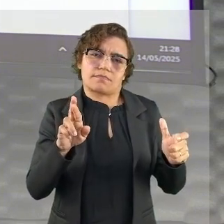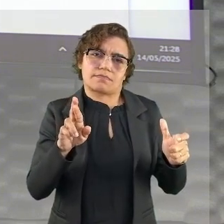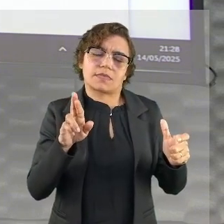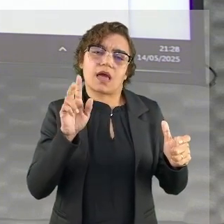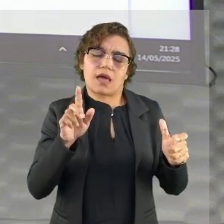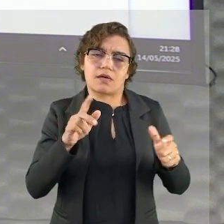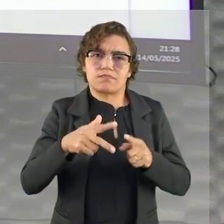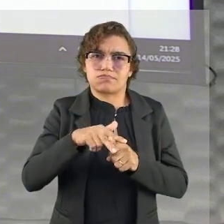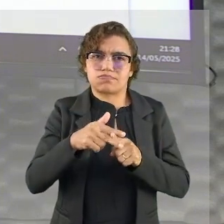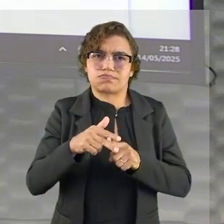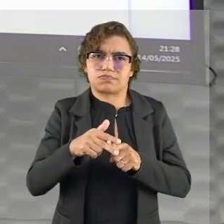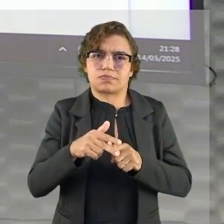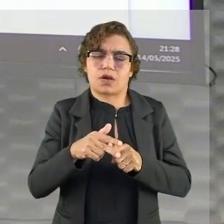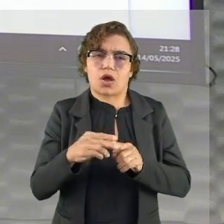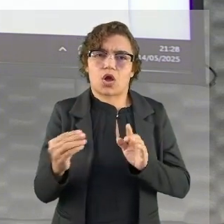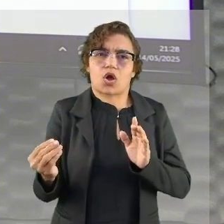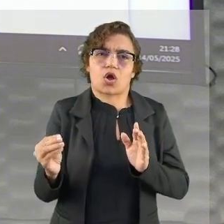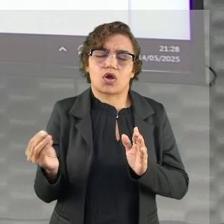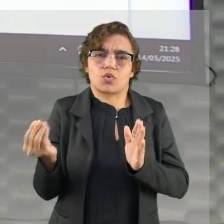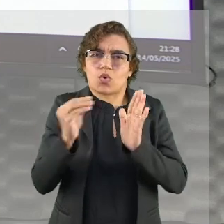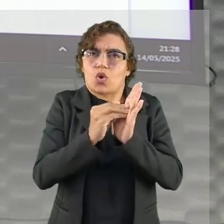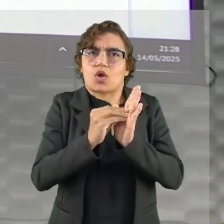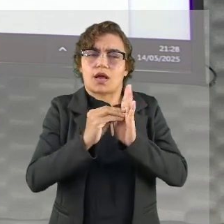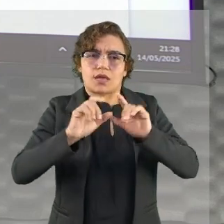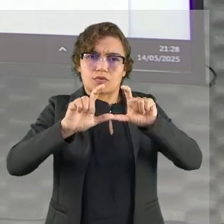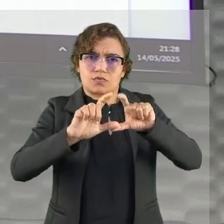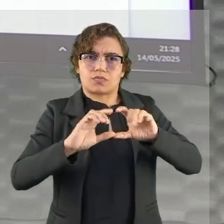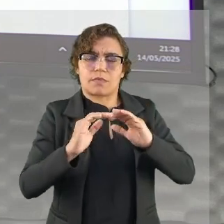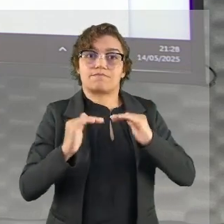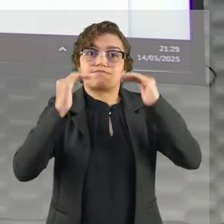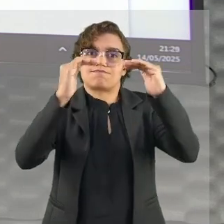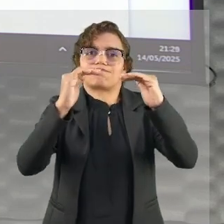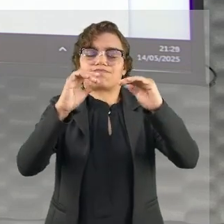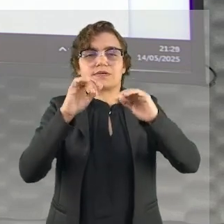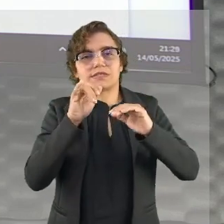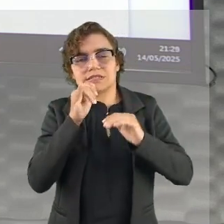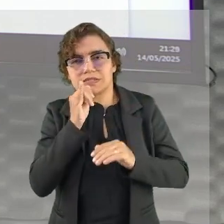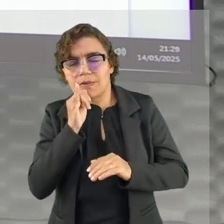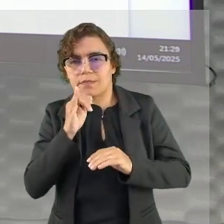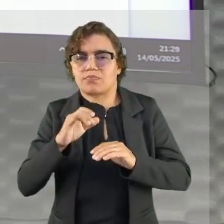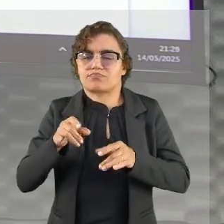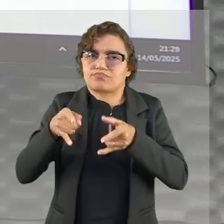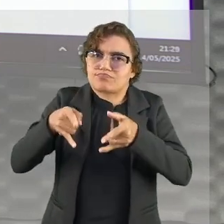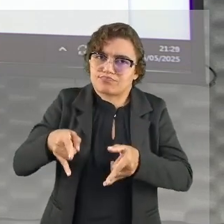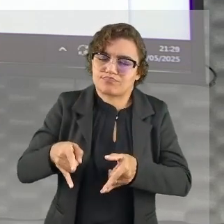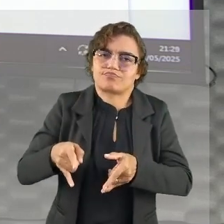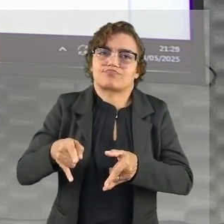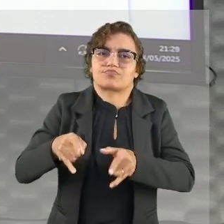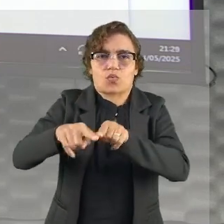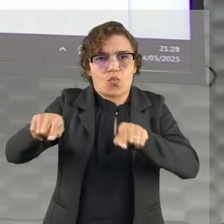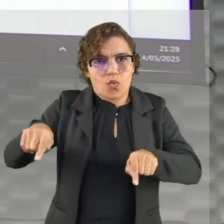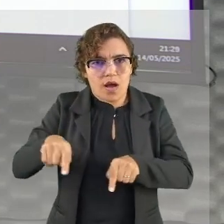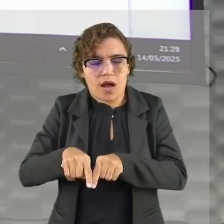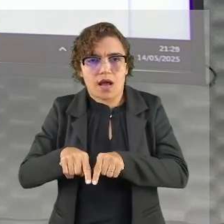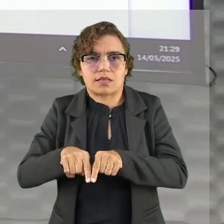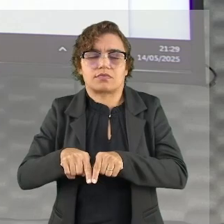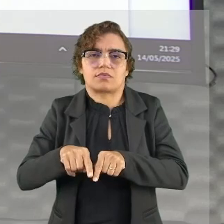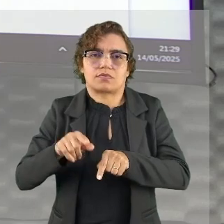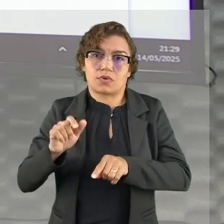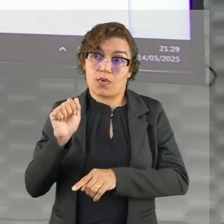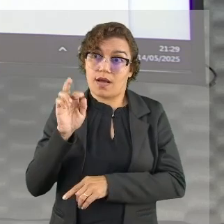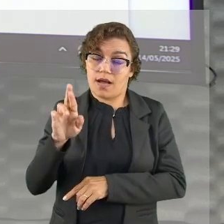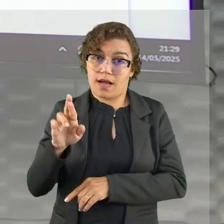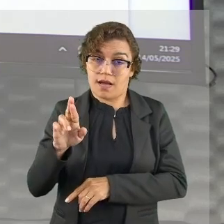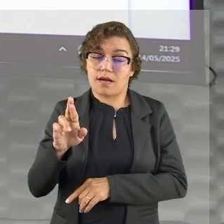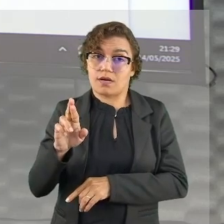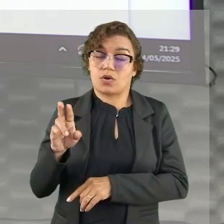superior das salas, dos quartos, né? Dos locais onde se instalam. Ar-condicionados são colocados sempre